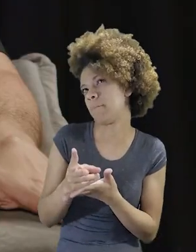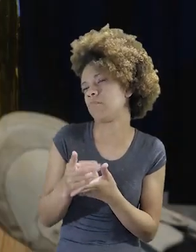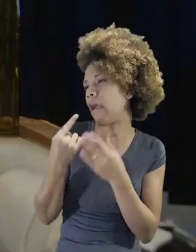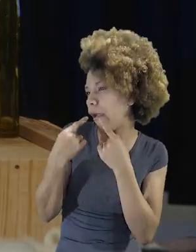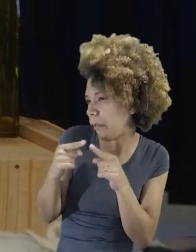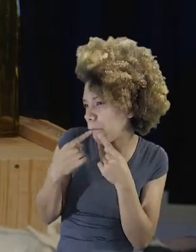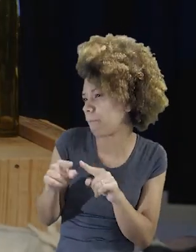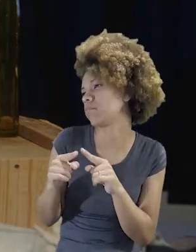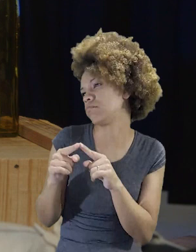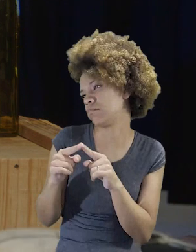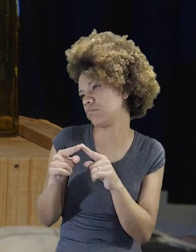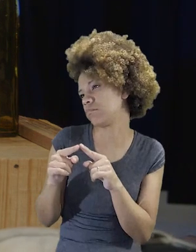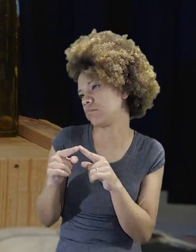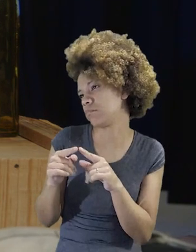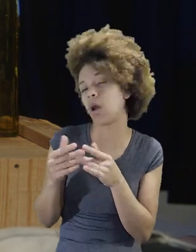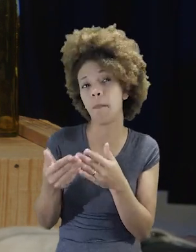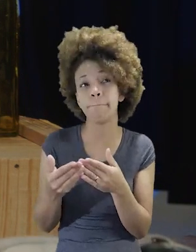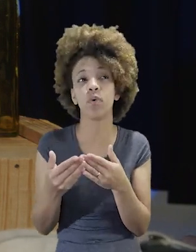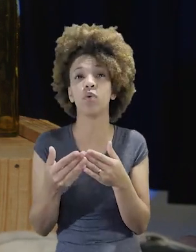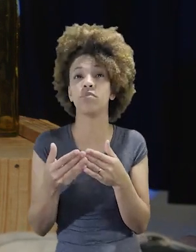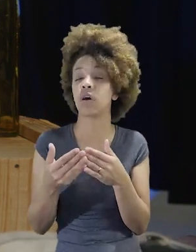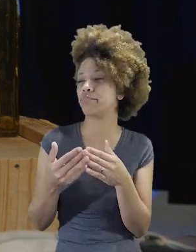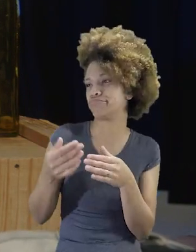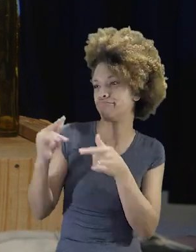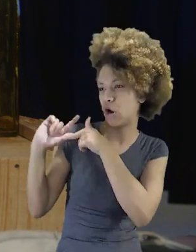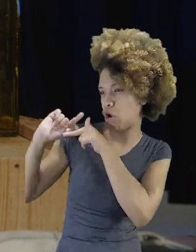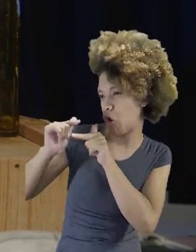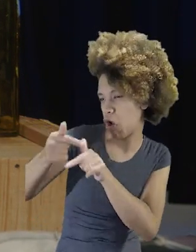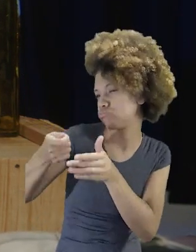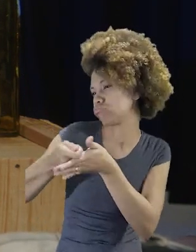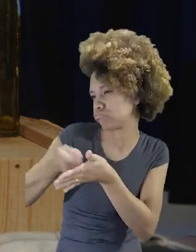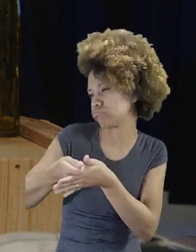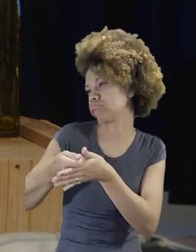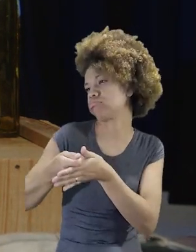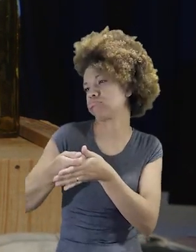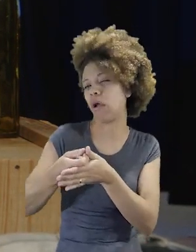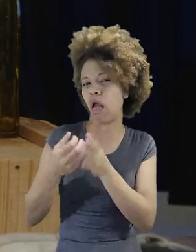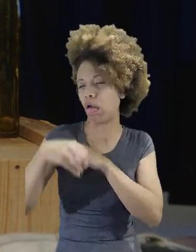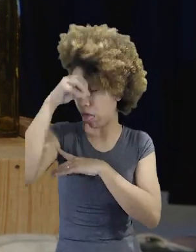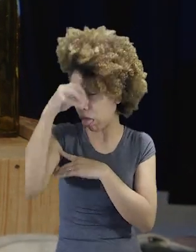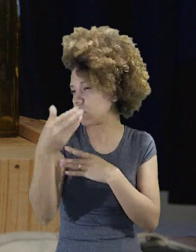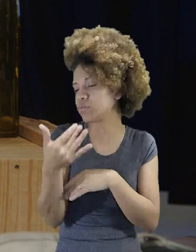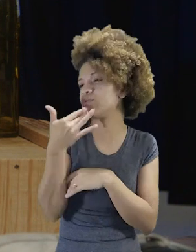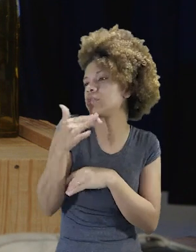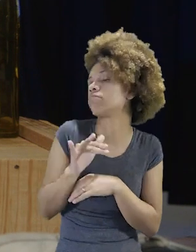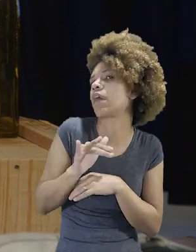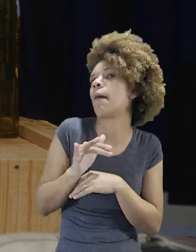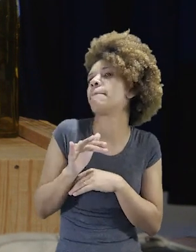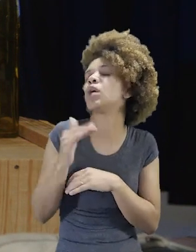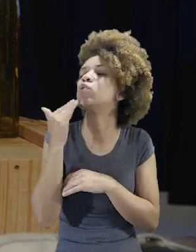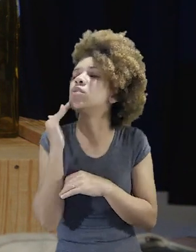conservadoras turistas ignorantes não entender o quão brilhante é você pegar um trecho do uma música